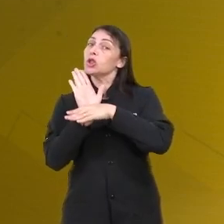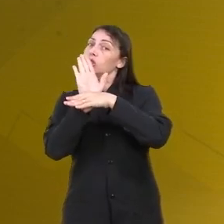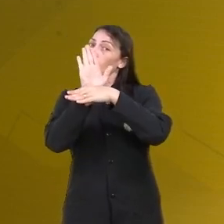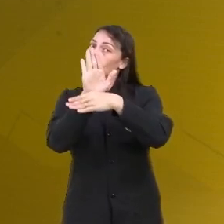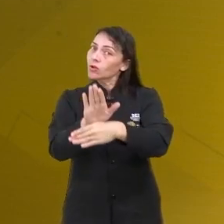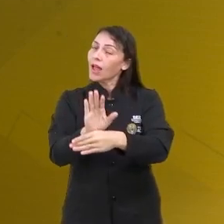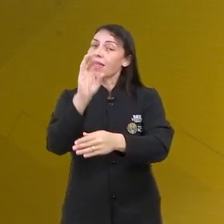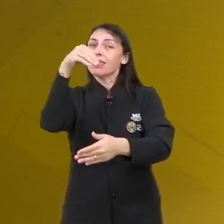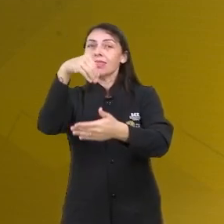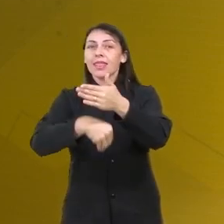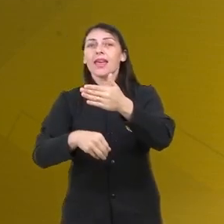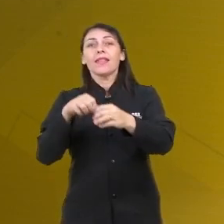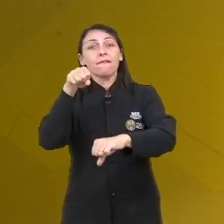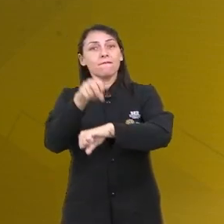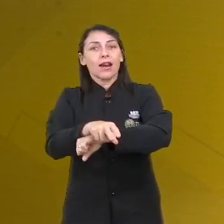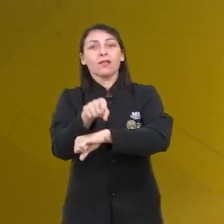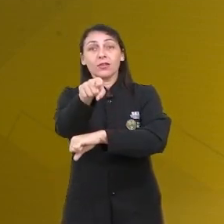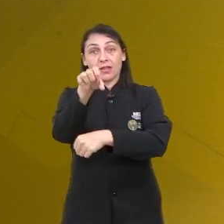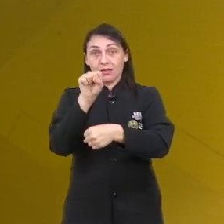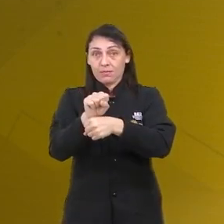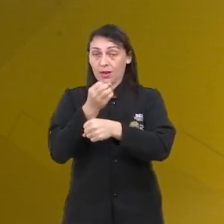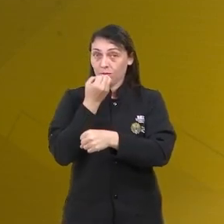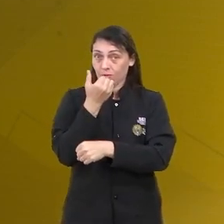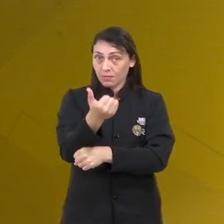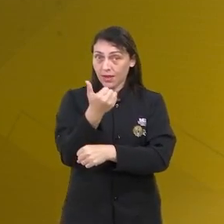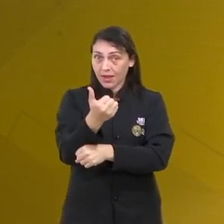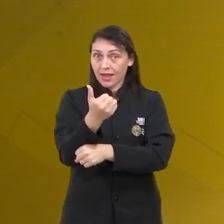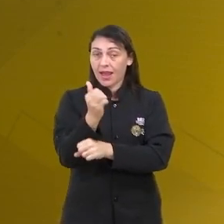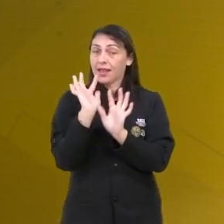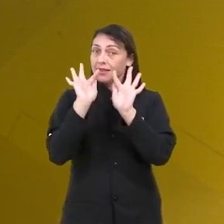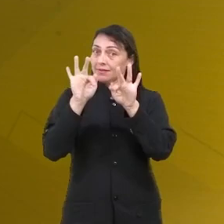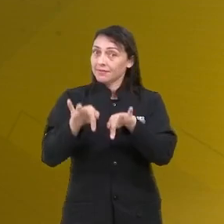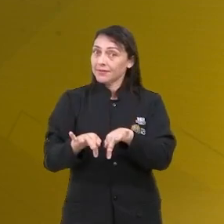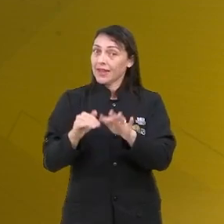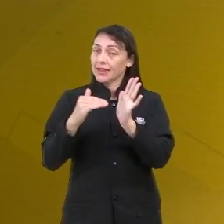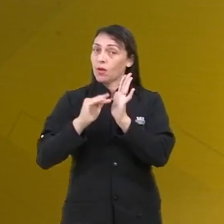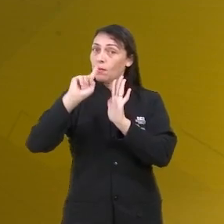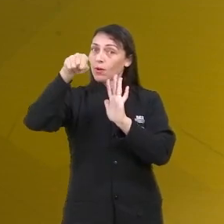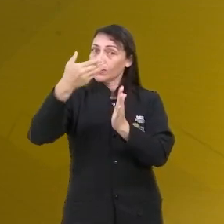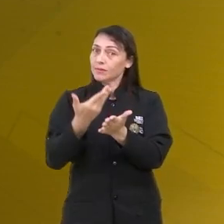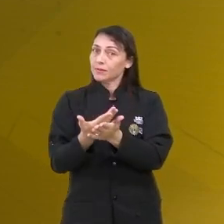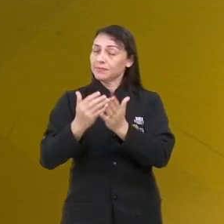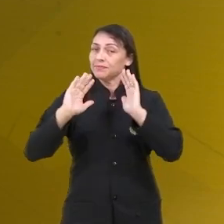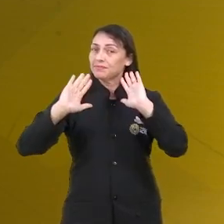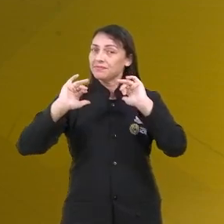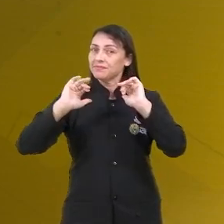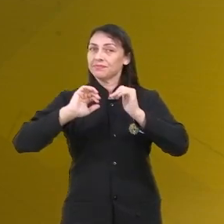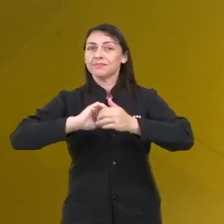colocar dentro daquela vaga tão esperada. Tudo bem? Ficamos por aqui e até uma próxima.